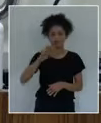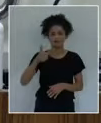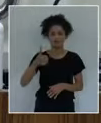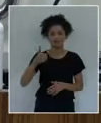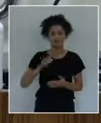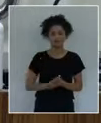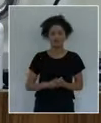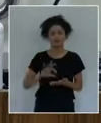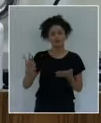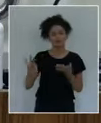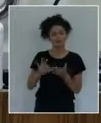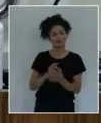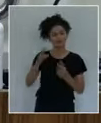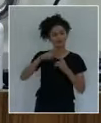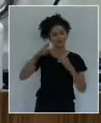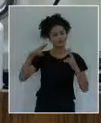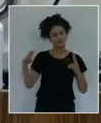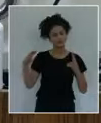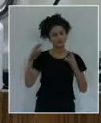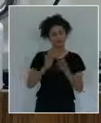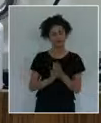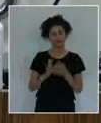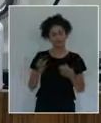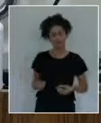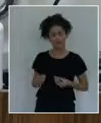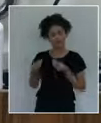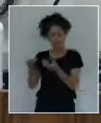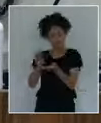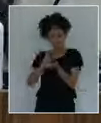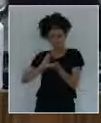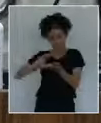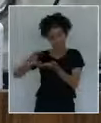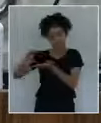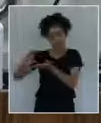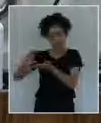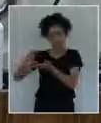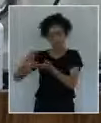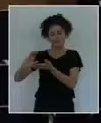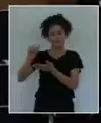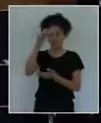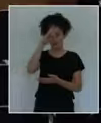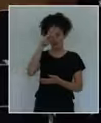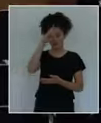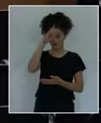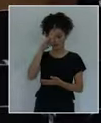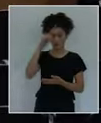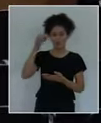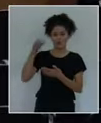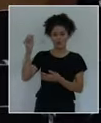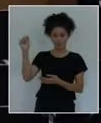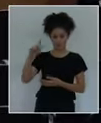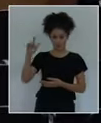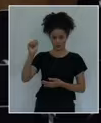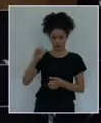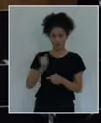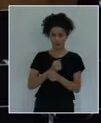3.751/2020, que autoriza o município de Ponte Nova a conceder auxílio financeiro à Irmandade do Hospital Nossa Senhora das Dores, no